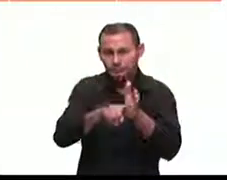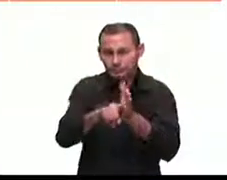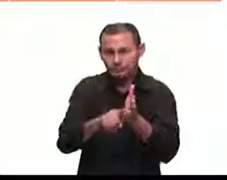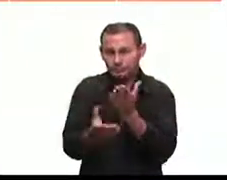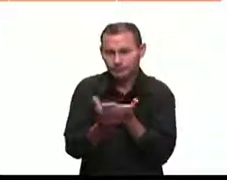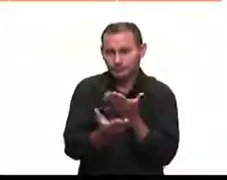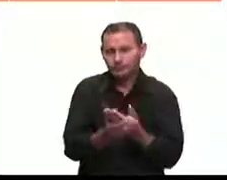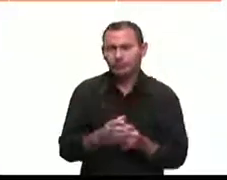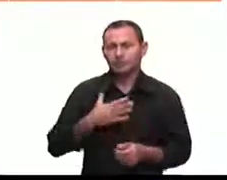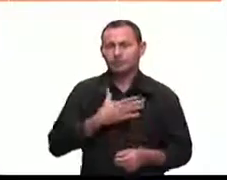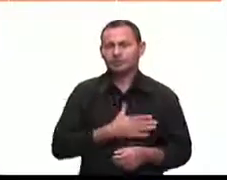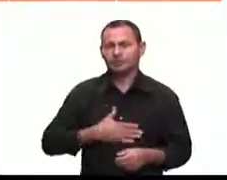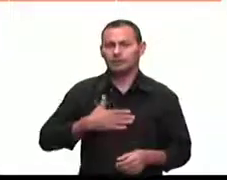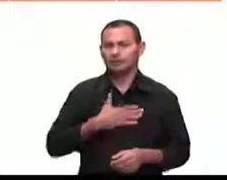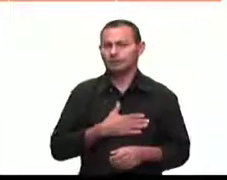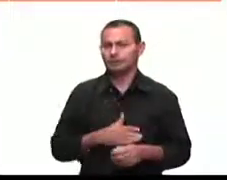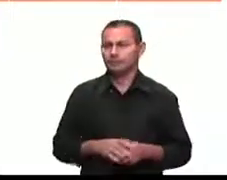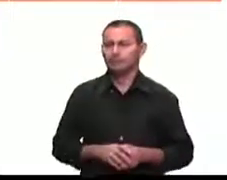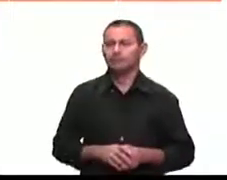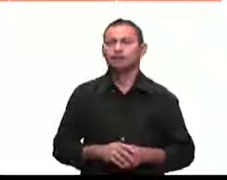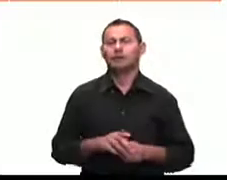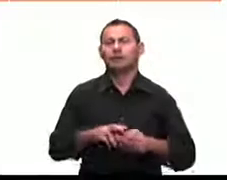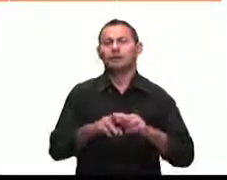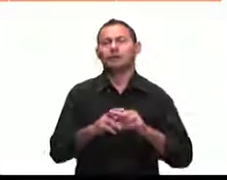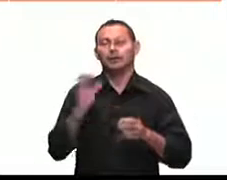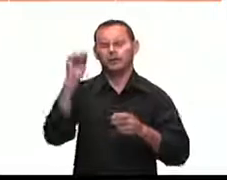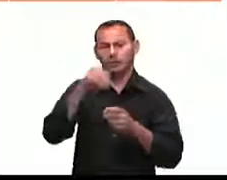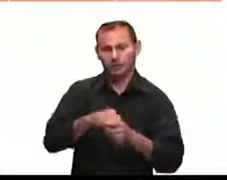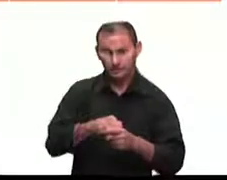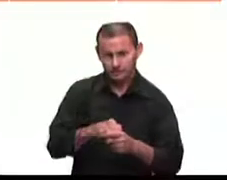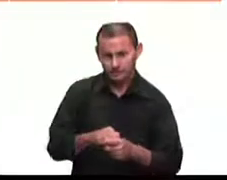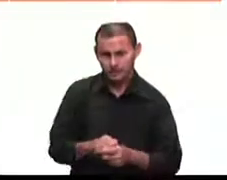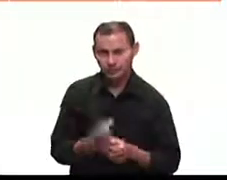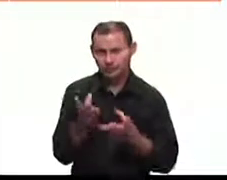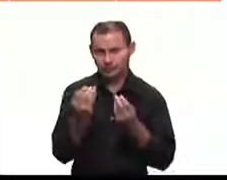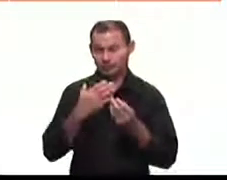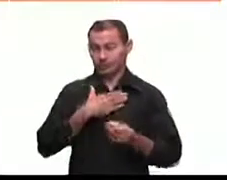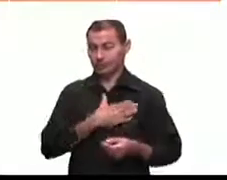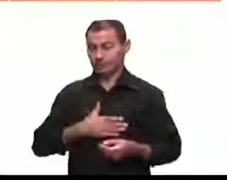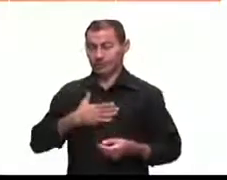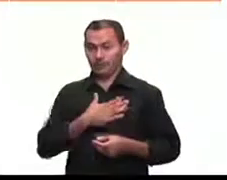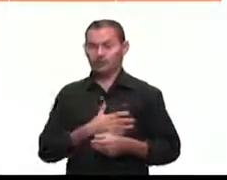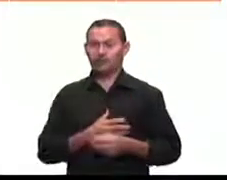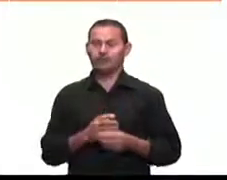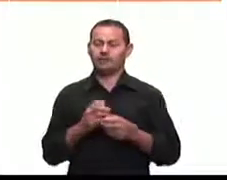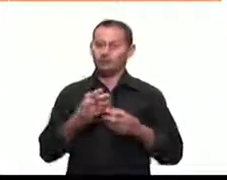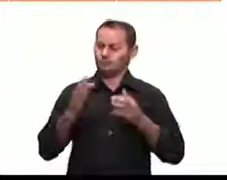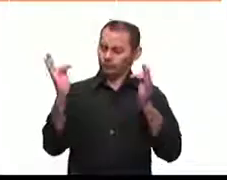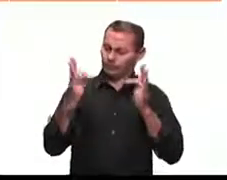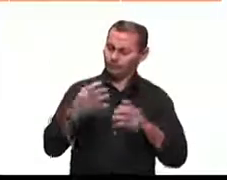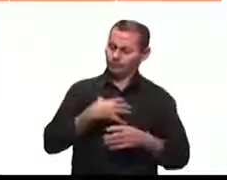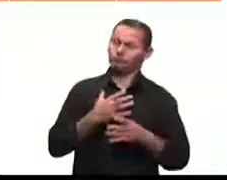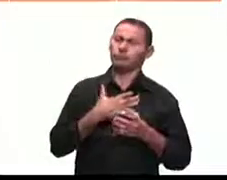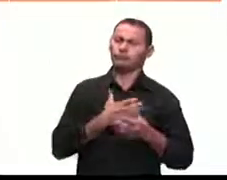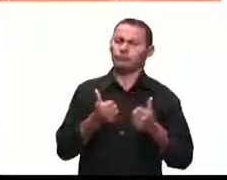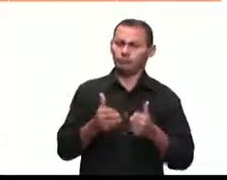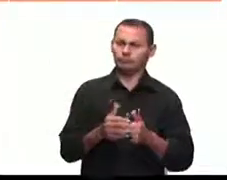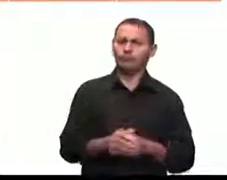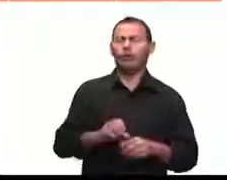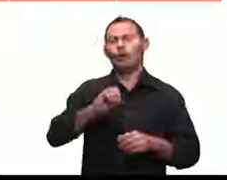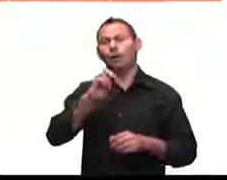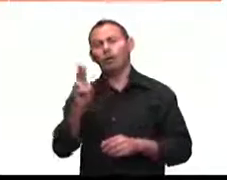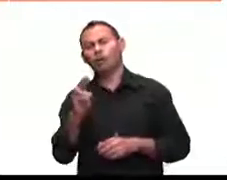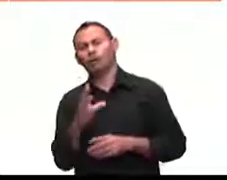de satisfação. Ao invés de colocar muito satisfeito, satisfeito, insatisfeito